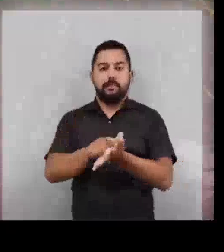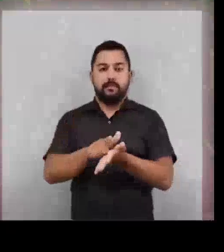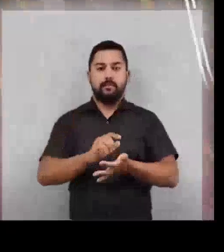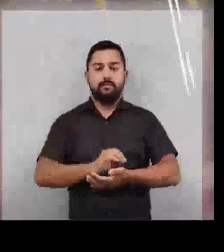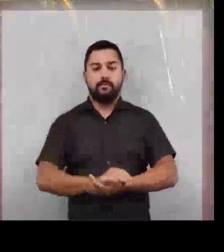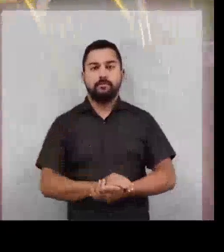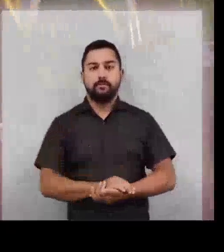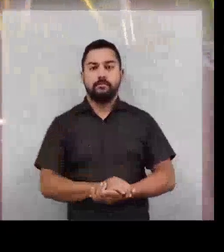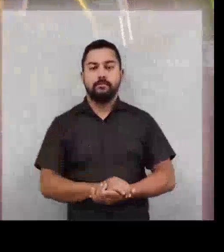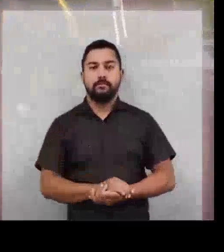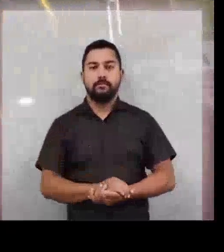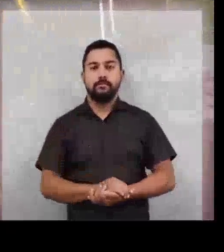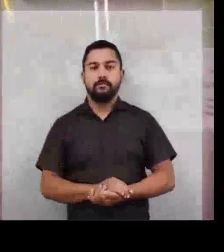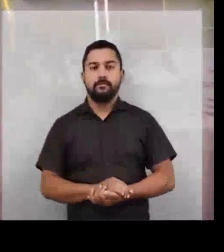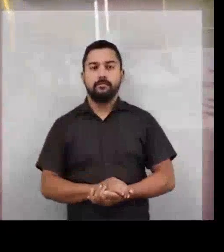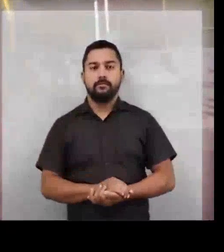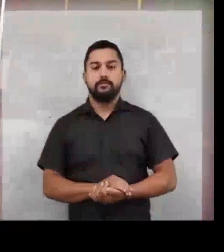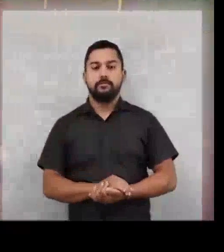do papel.